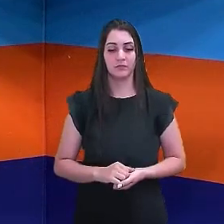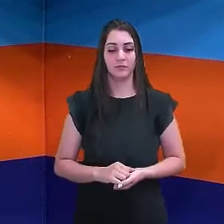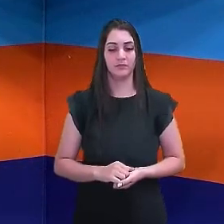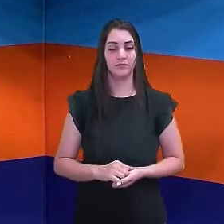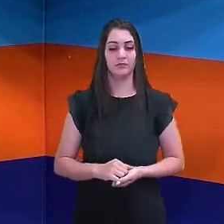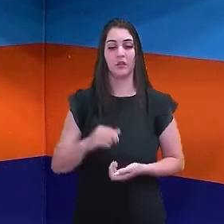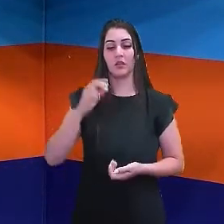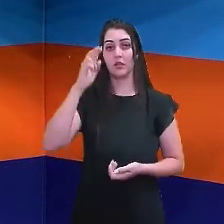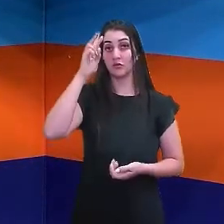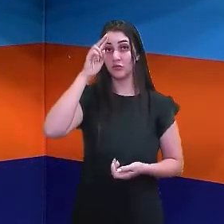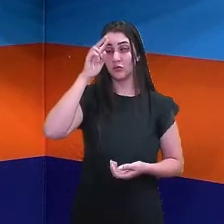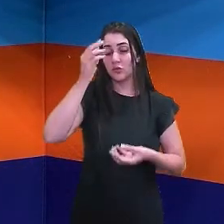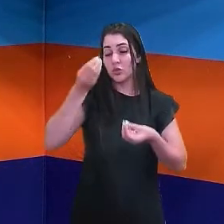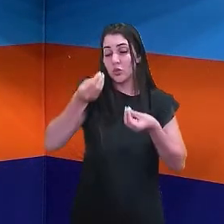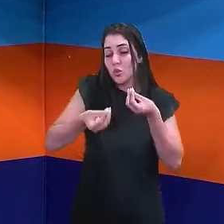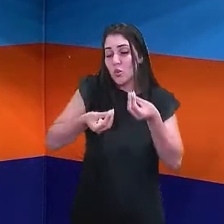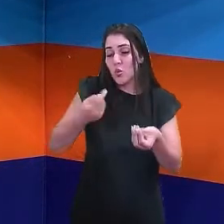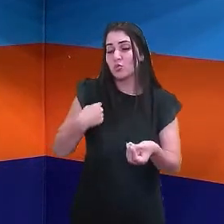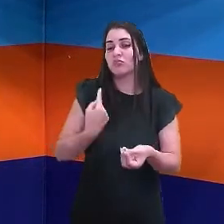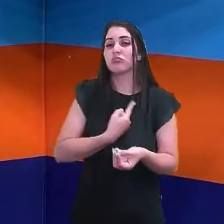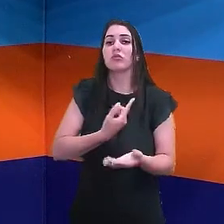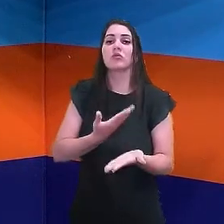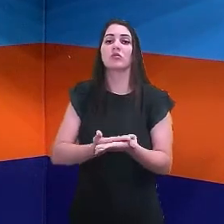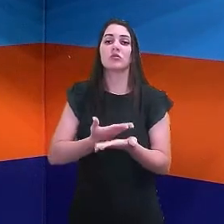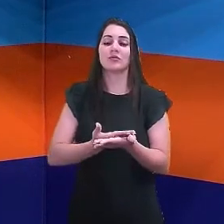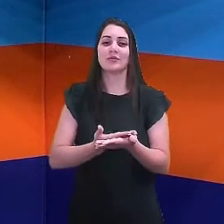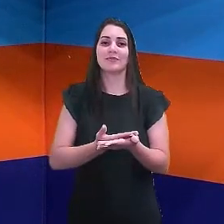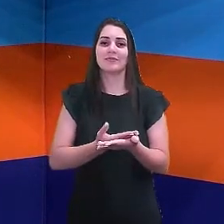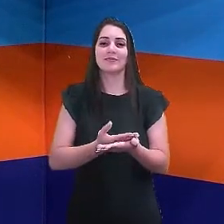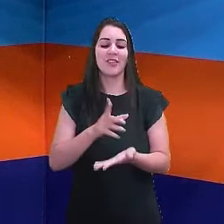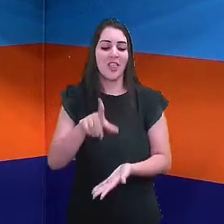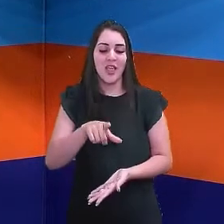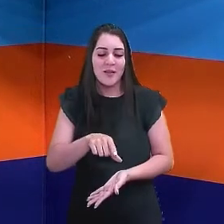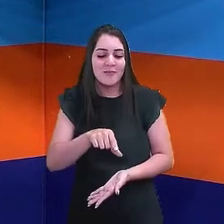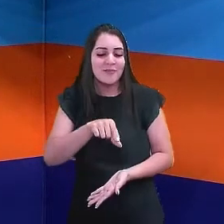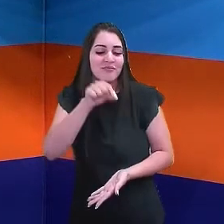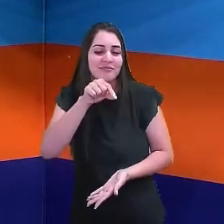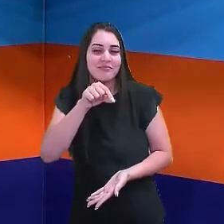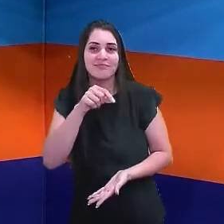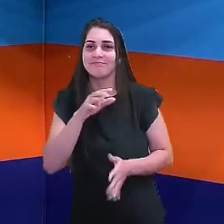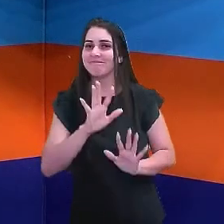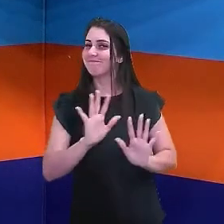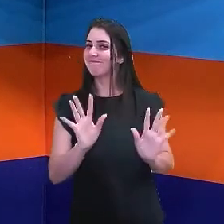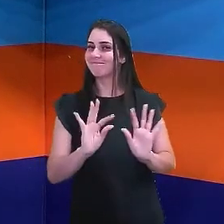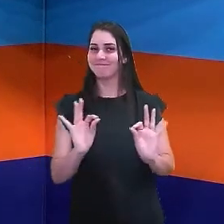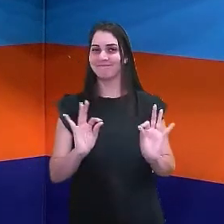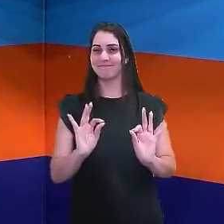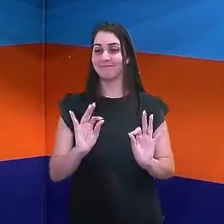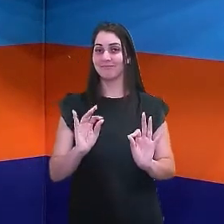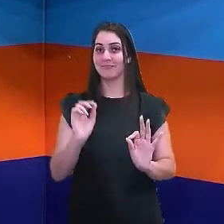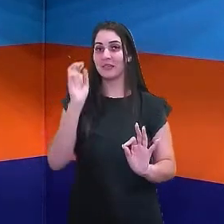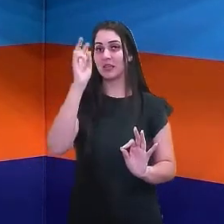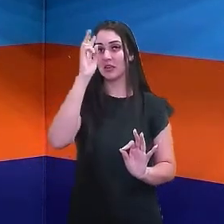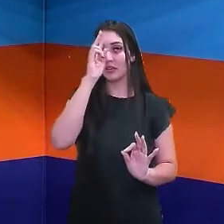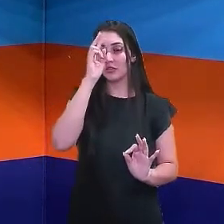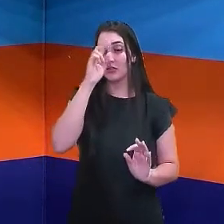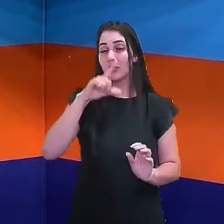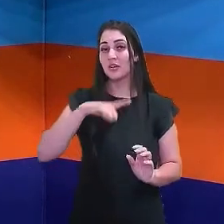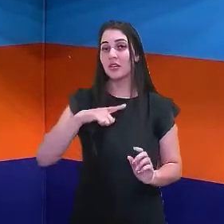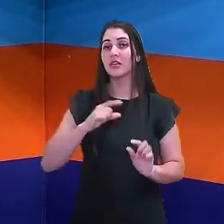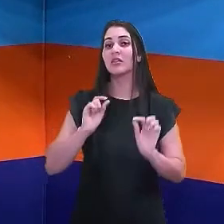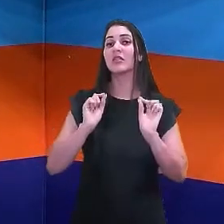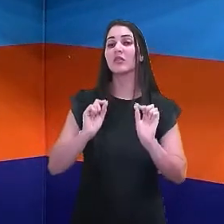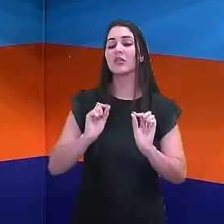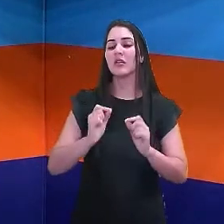da forma como a gente estuda não é um conto de fadas. A história, ela tem